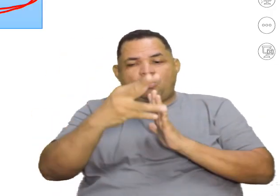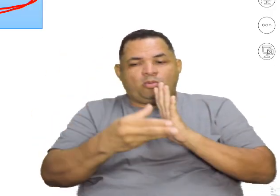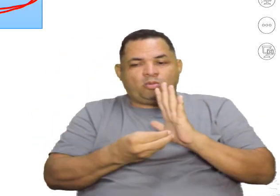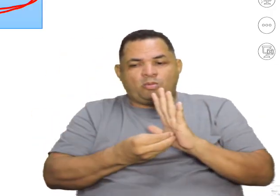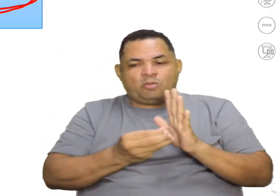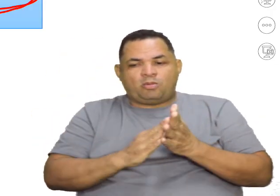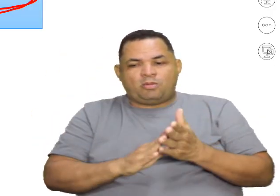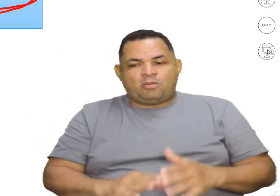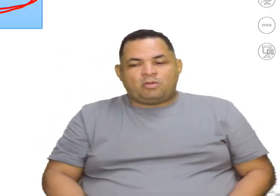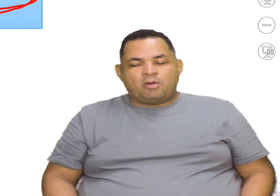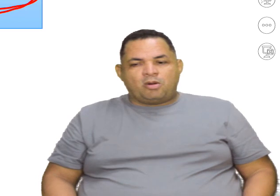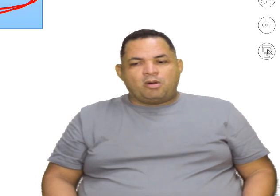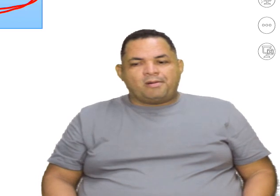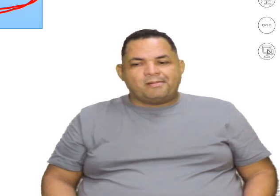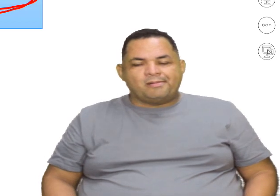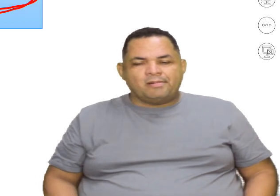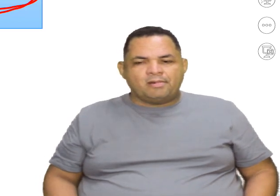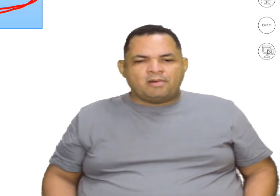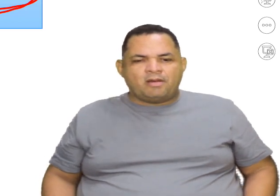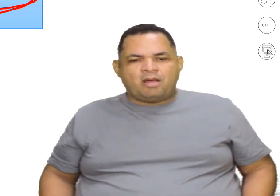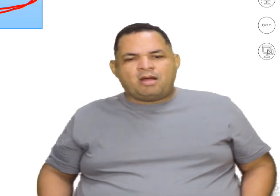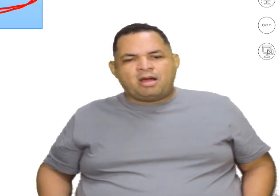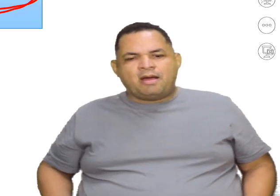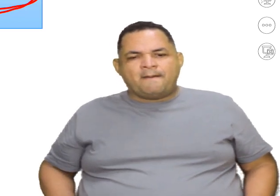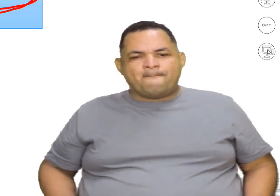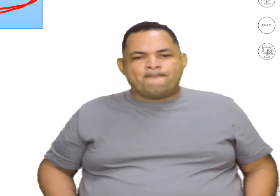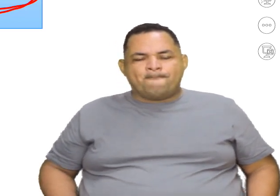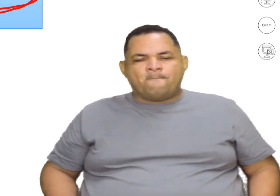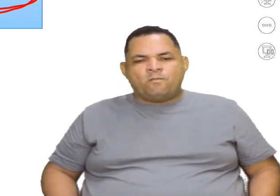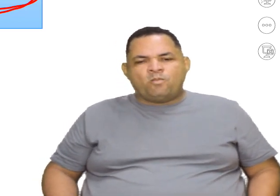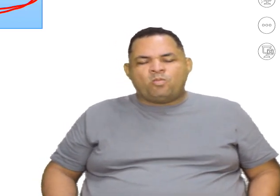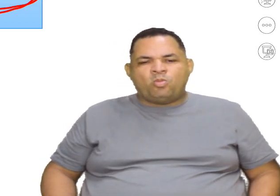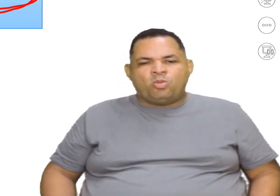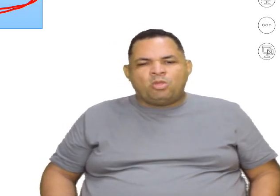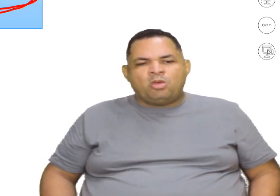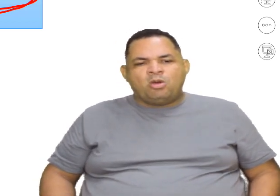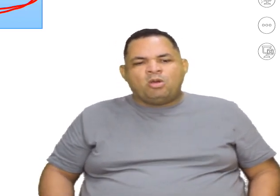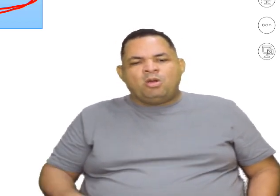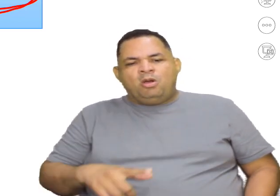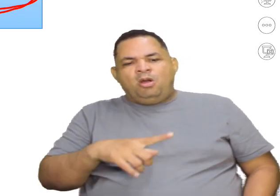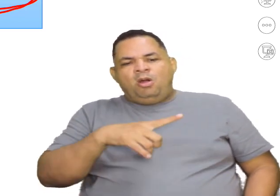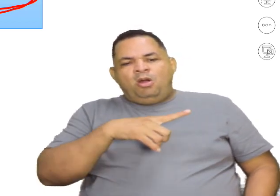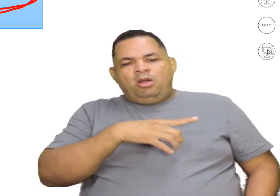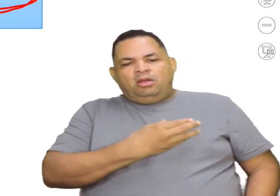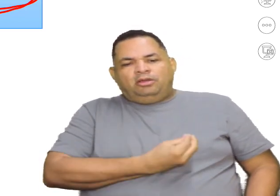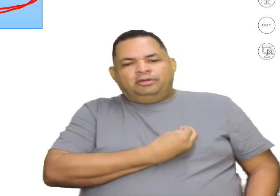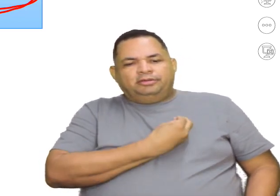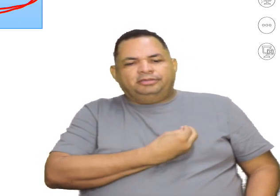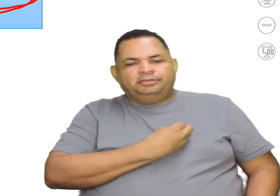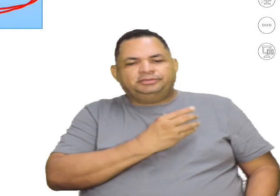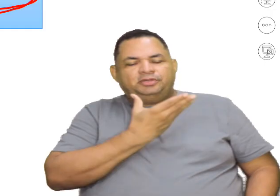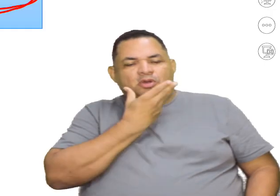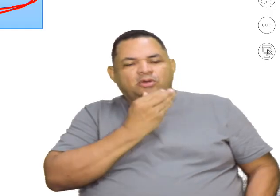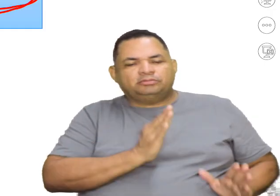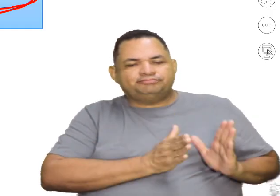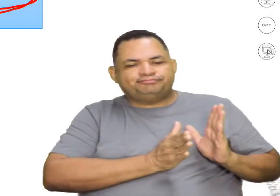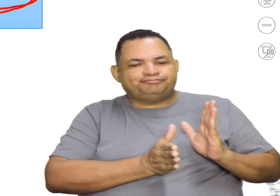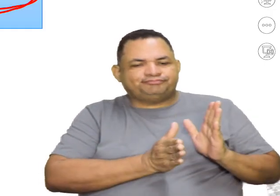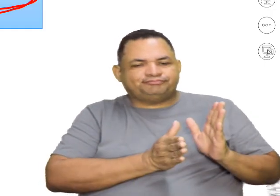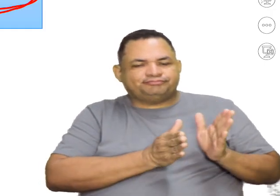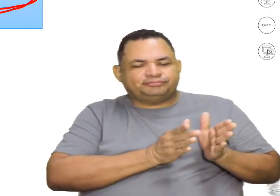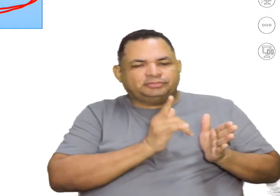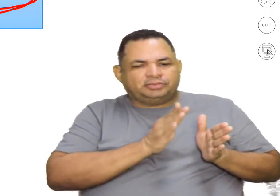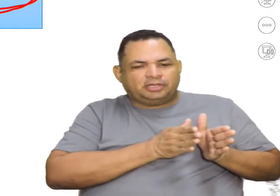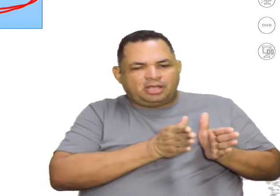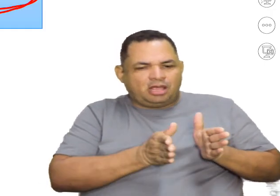amazônica. Então, vimos também que essas populações tradicionais são os ribeirinhos, os indígenas, os